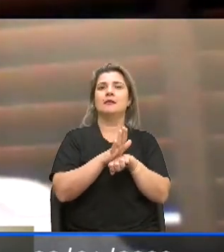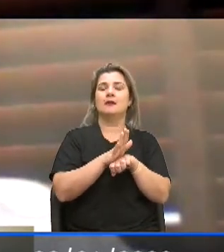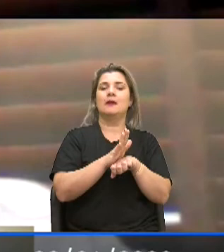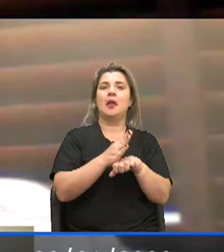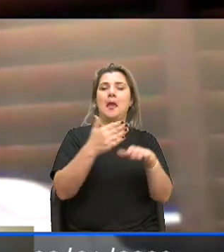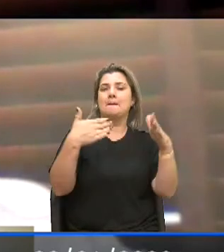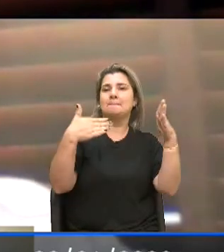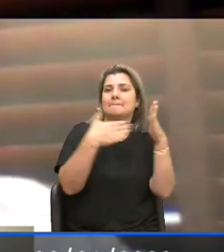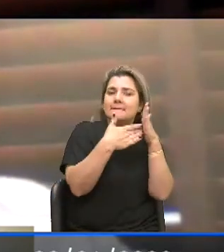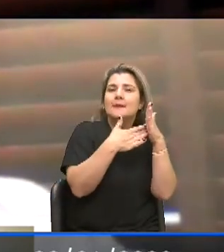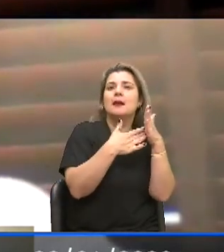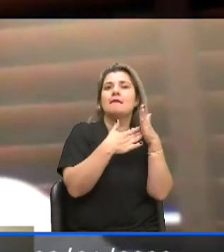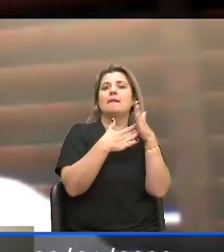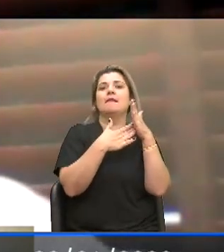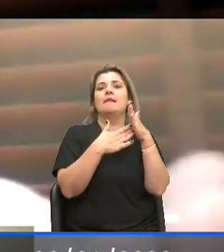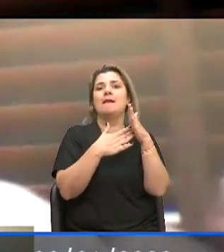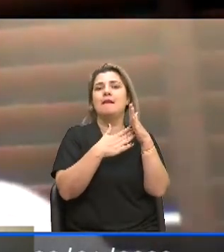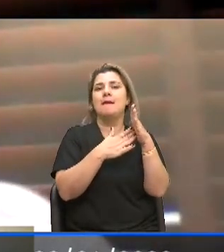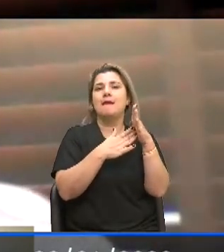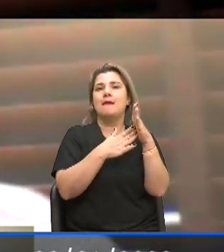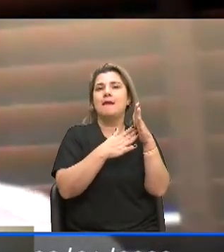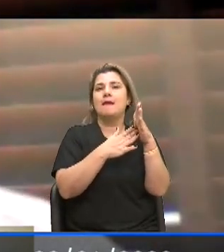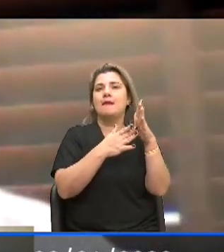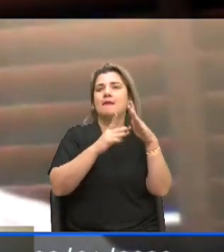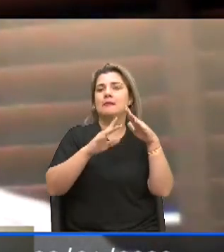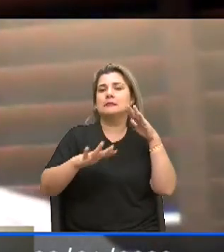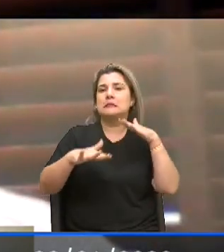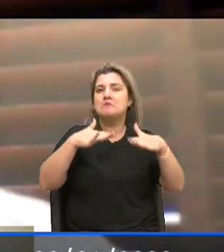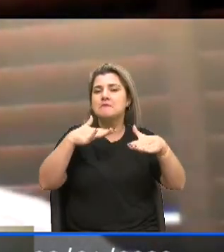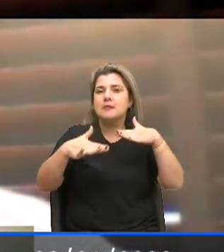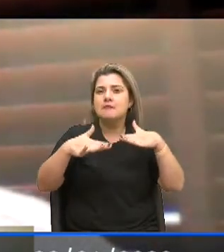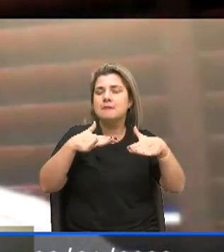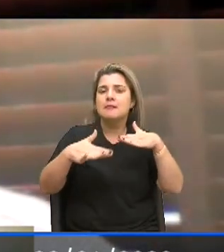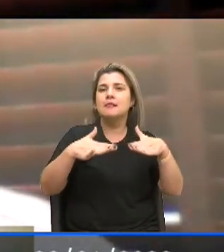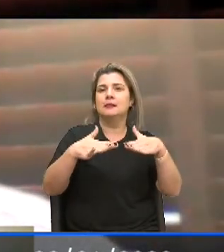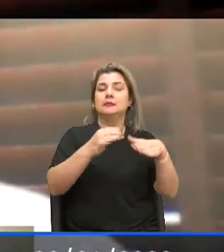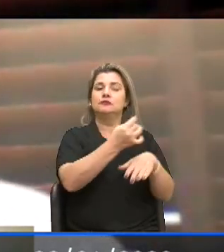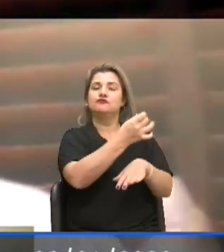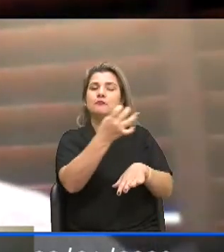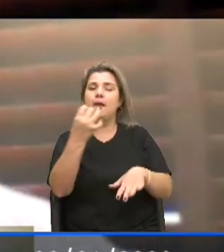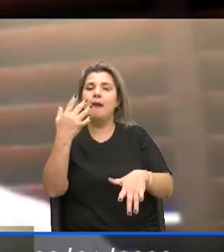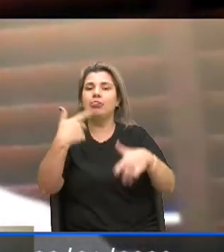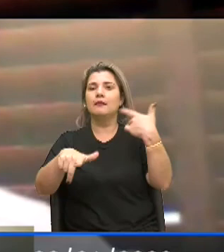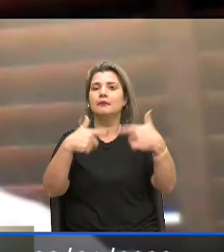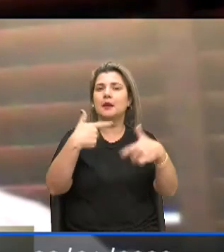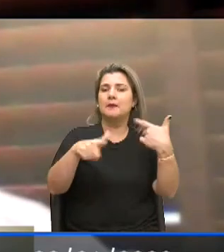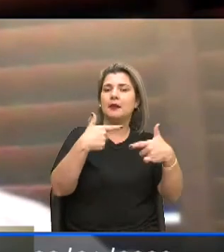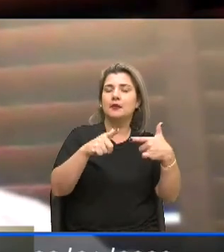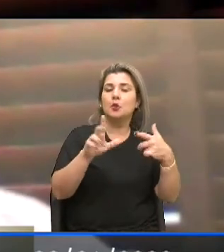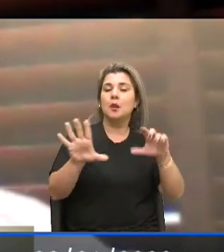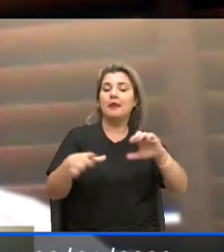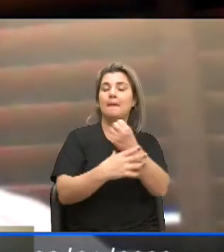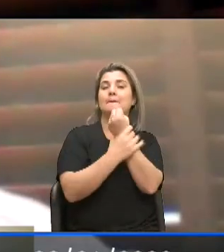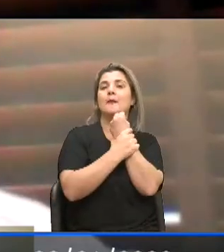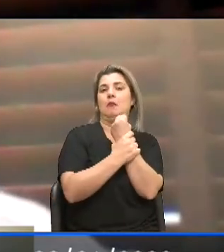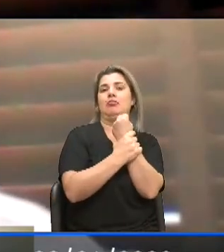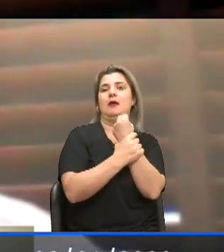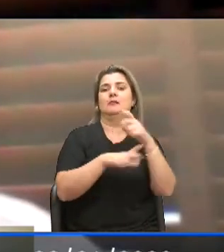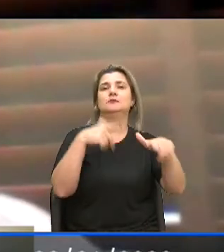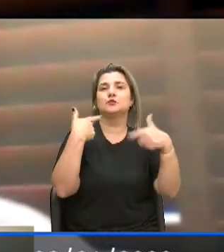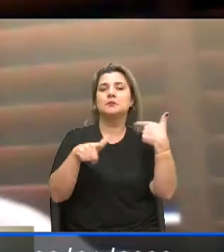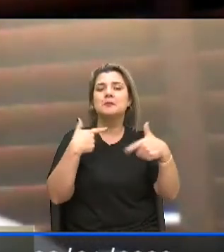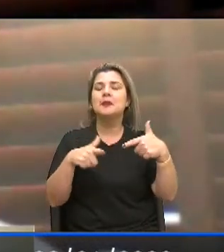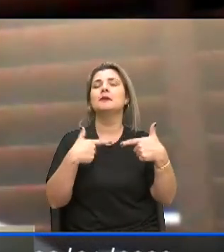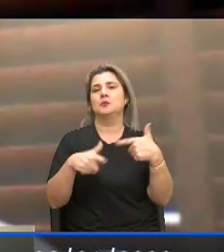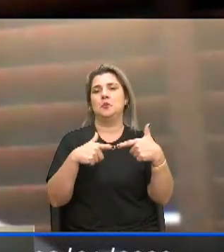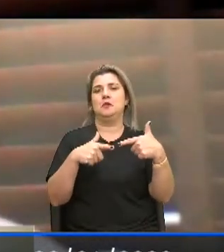barreiras mecânicas, alguns casos de 4 barreiras mecânicas entre cada trabalhador, ele protege o trabalhador, e é isso que a gente quer fazer.